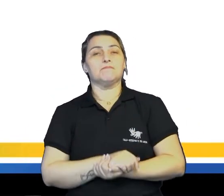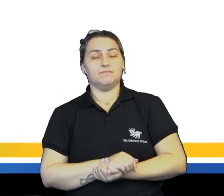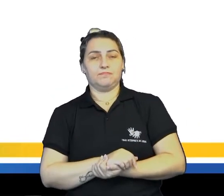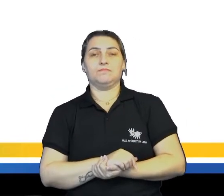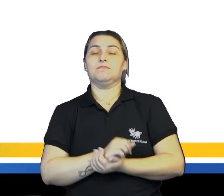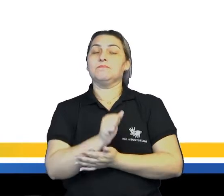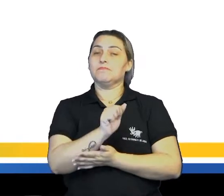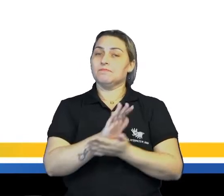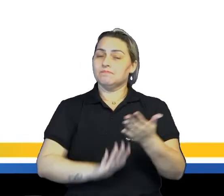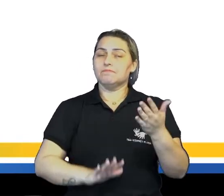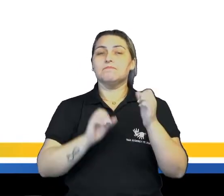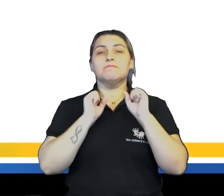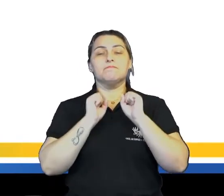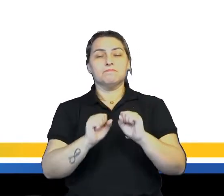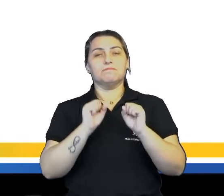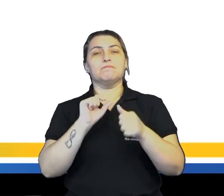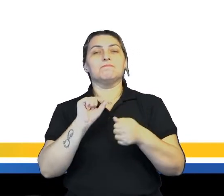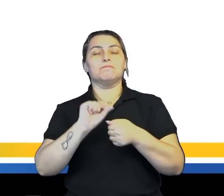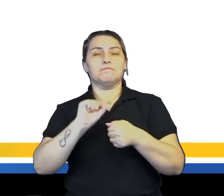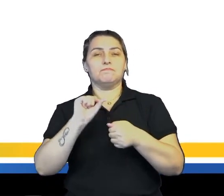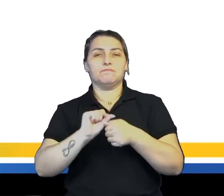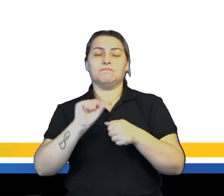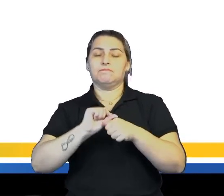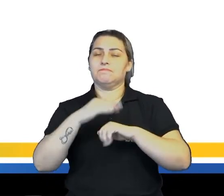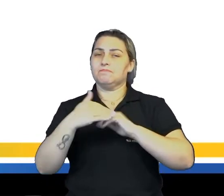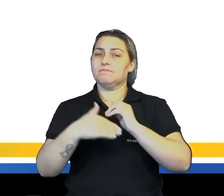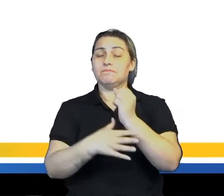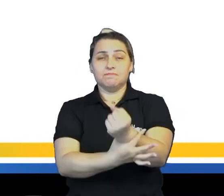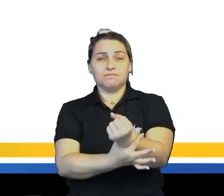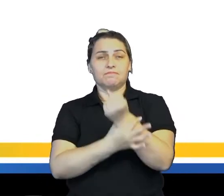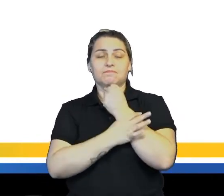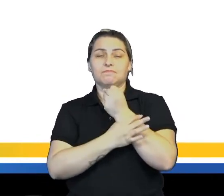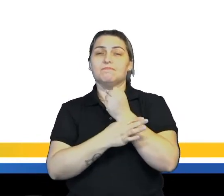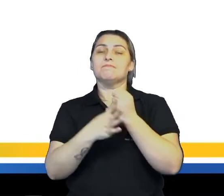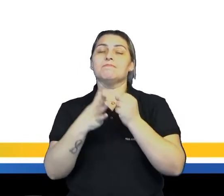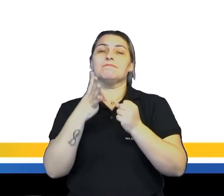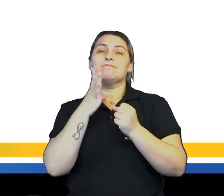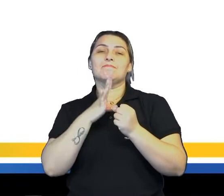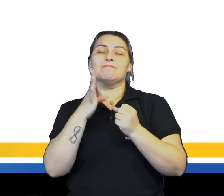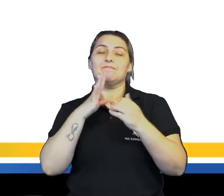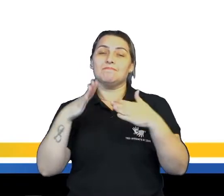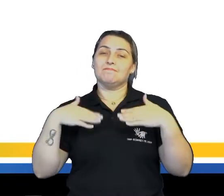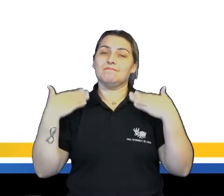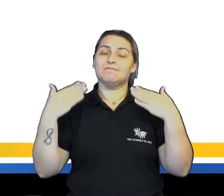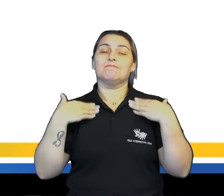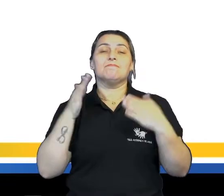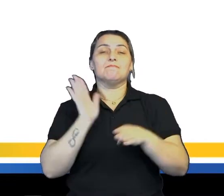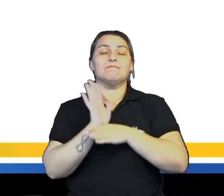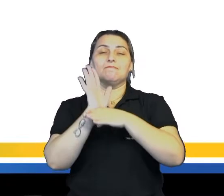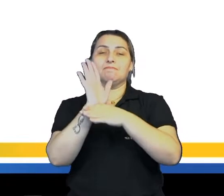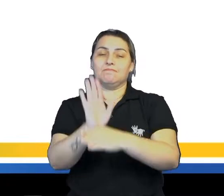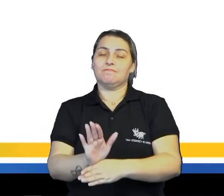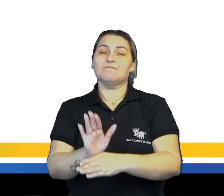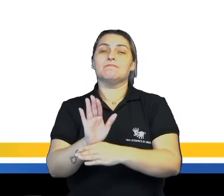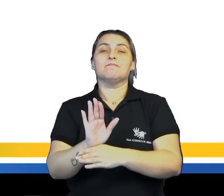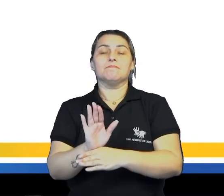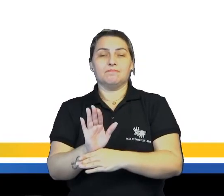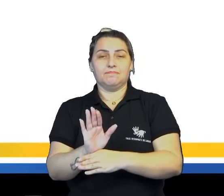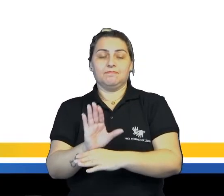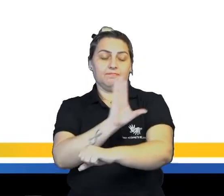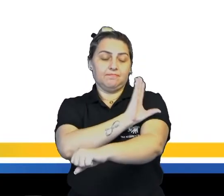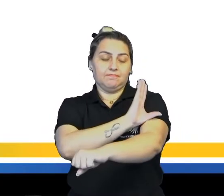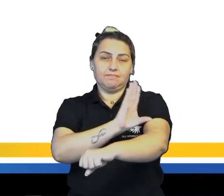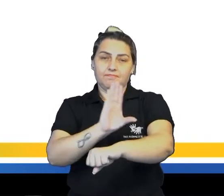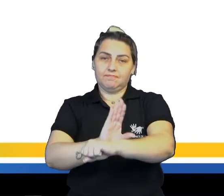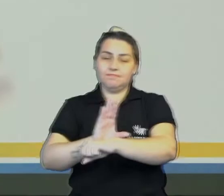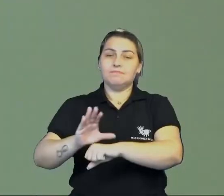Essas atividades podem ser feitas por todos, além de garantir muita diversão, essas práticas colaboram na manutenção